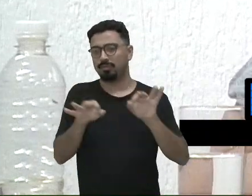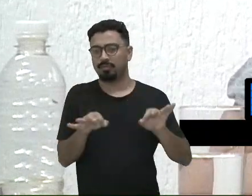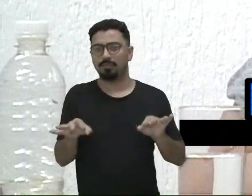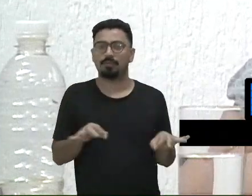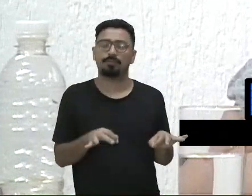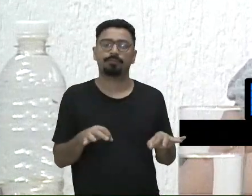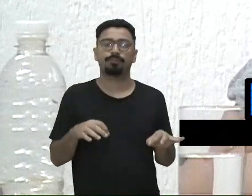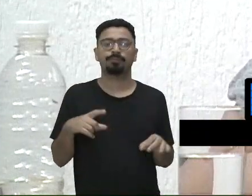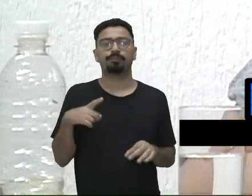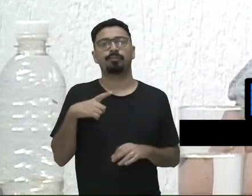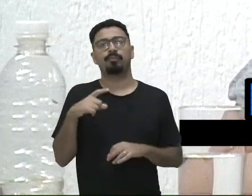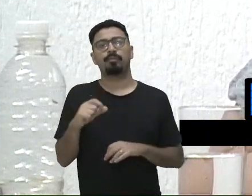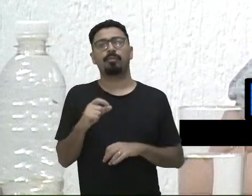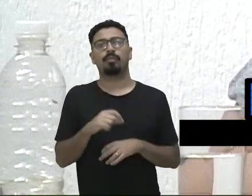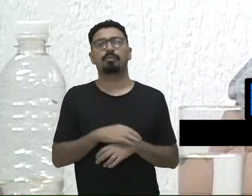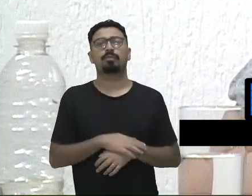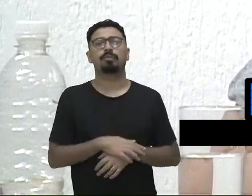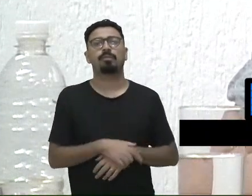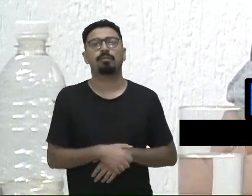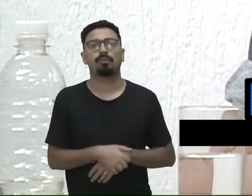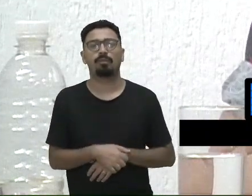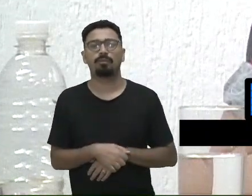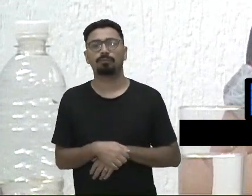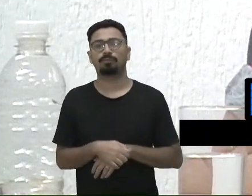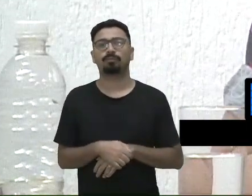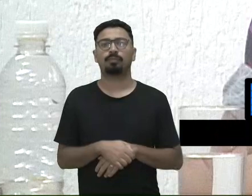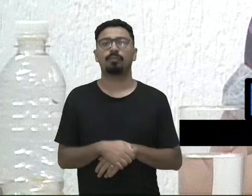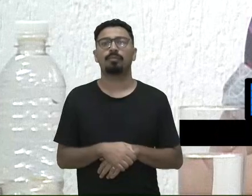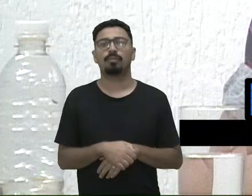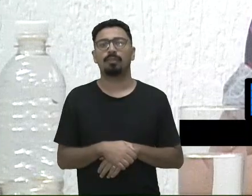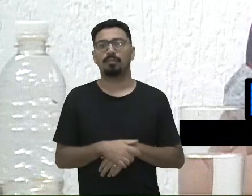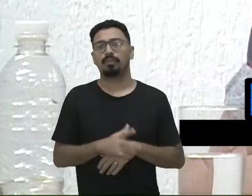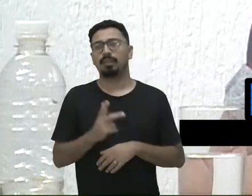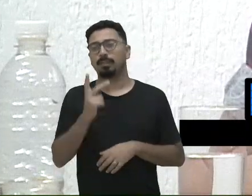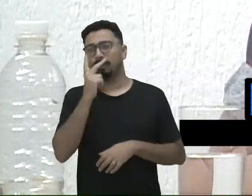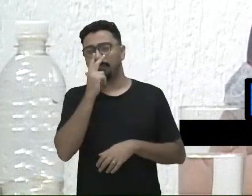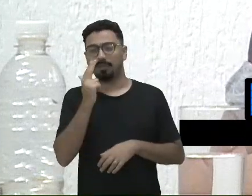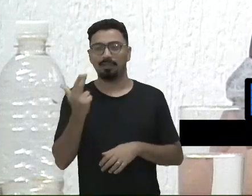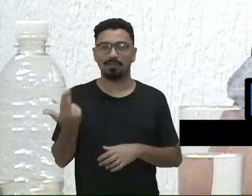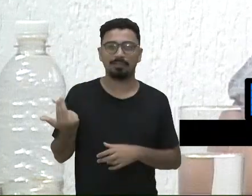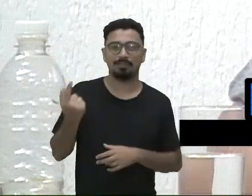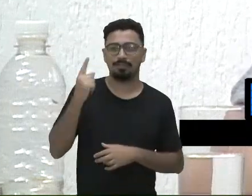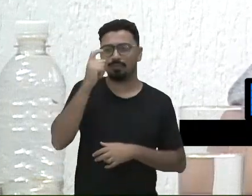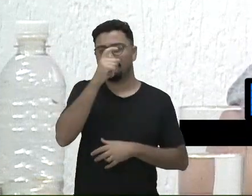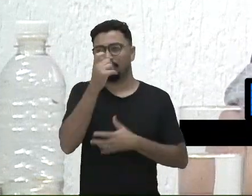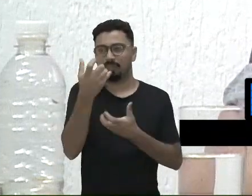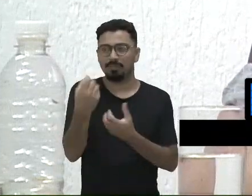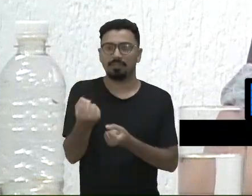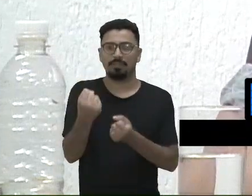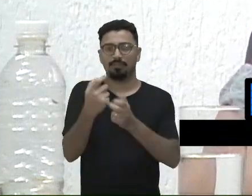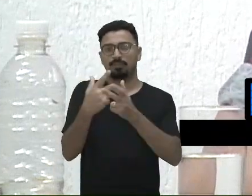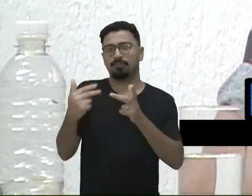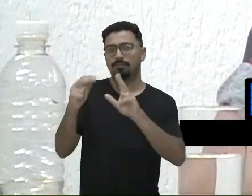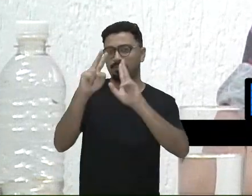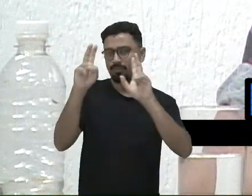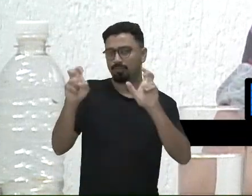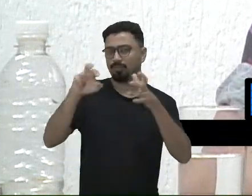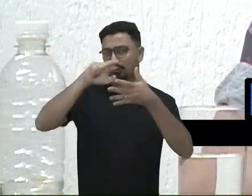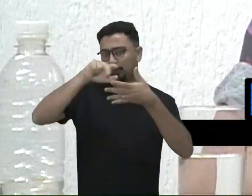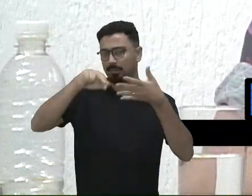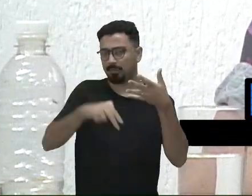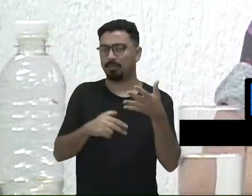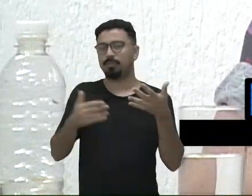maneira muito, muito pontiaguda, com diversas questões. E eu estou falando